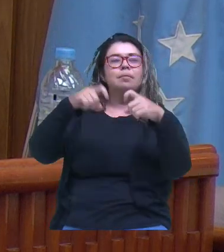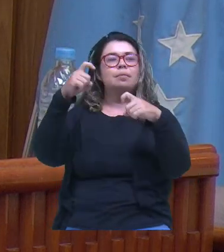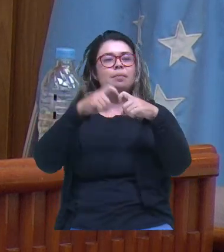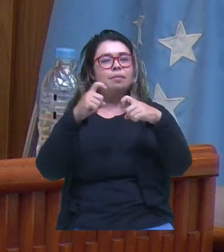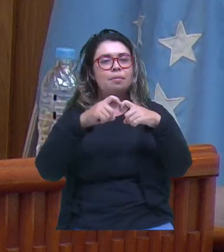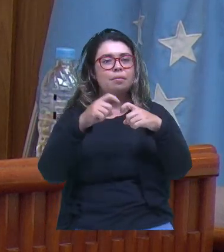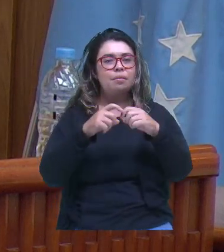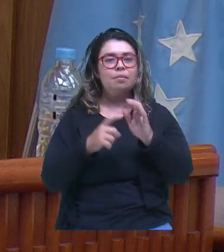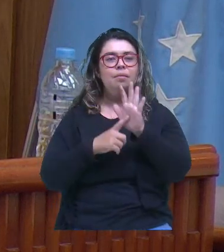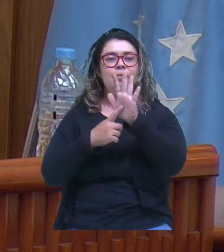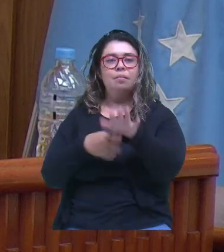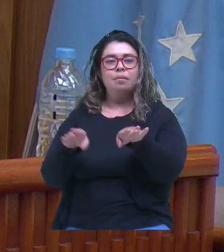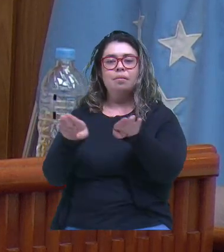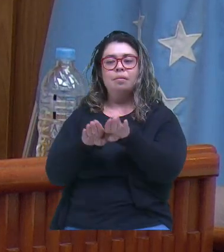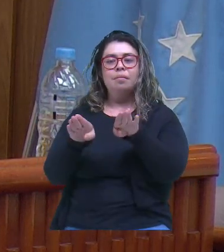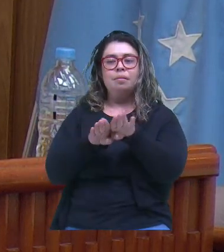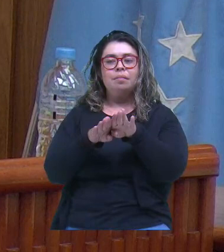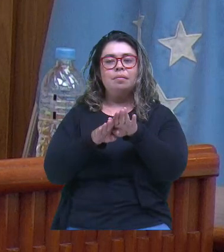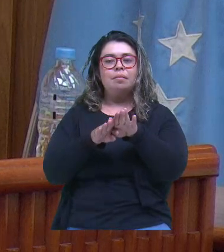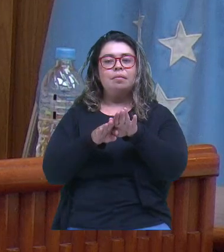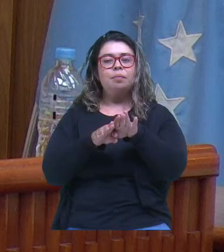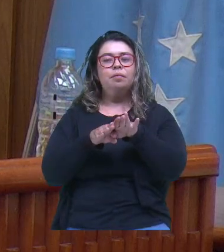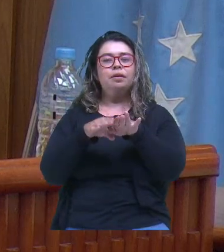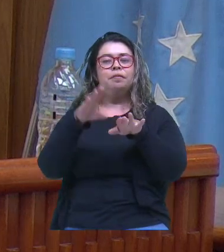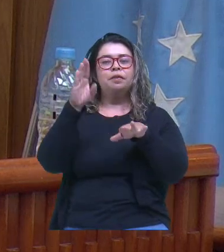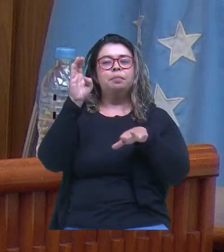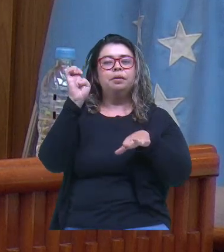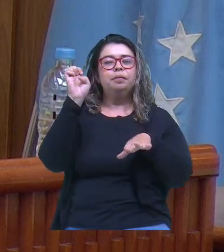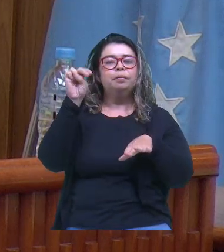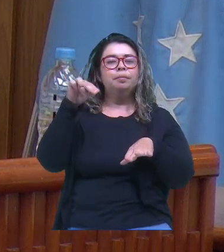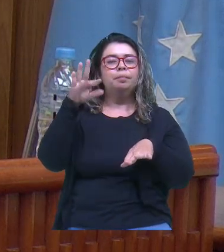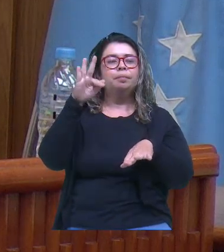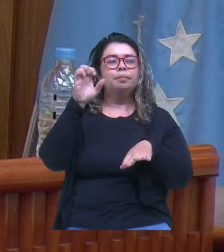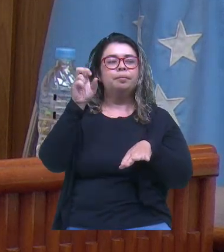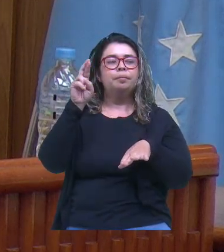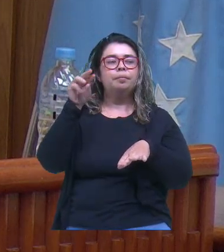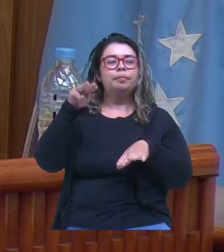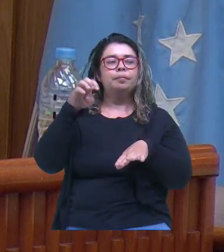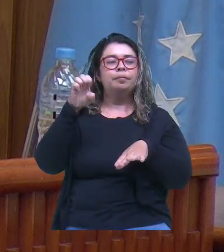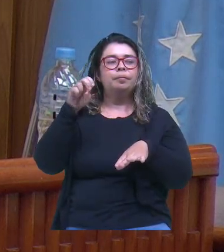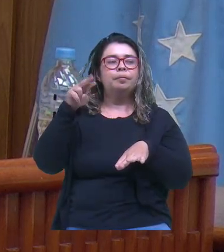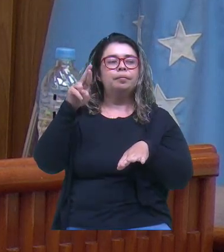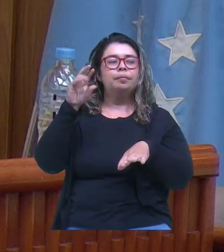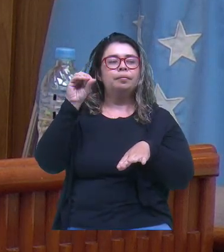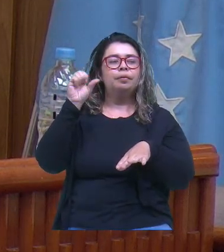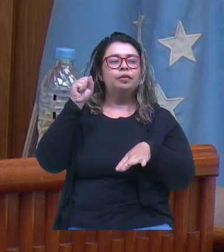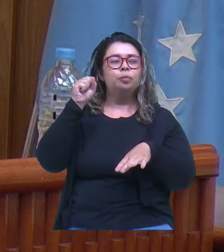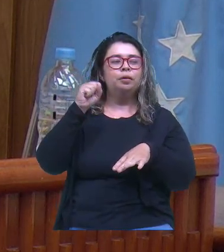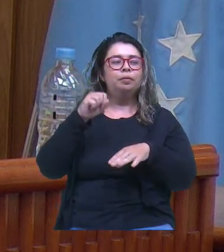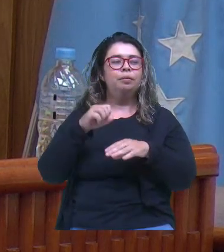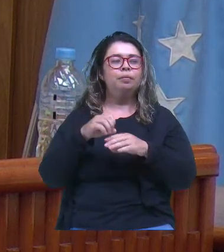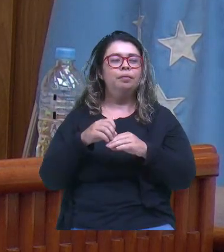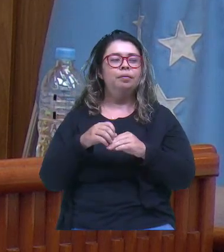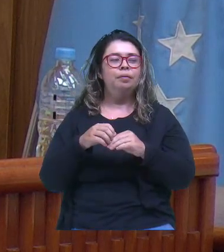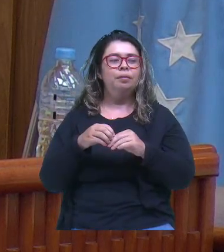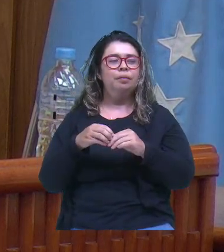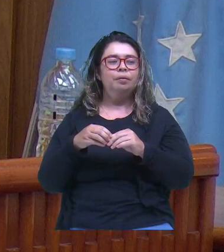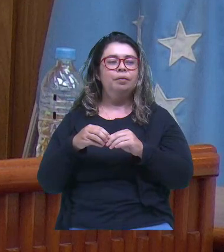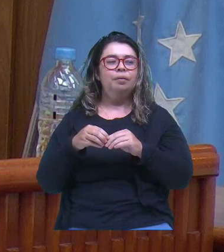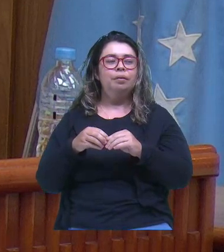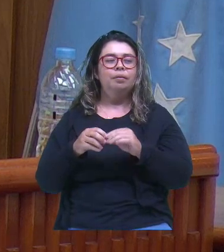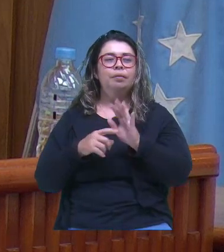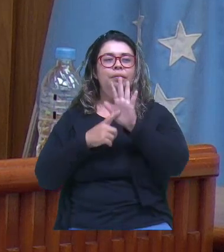os enfermeiros, que não lutaram só agora na pandemia, só ficou